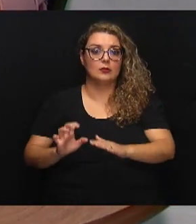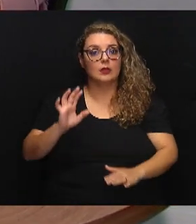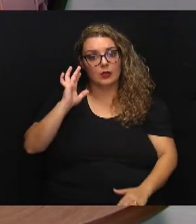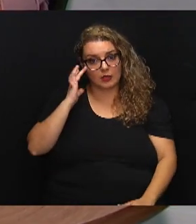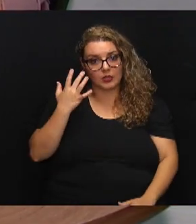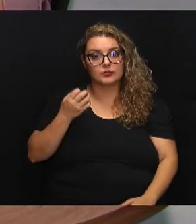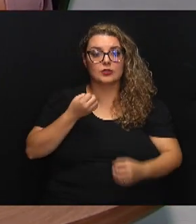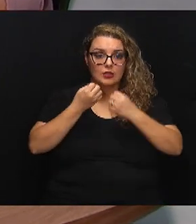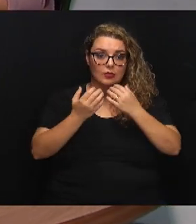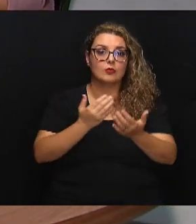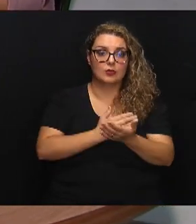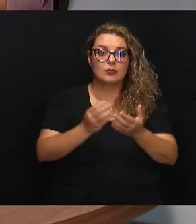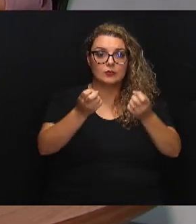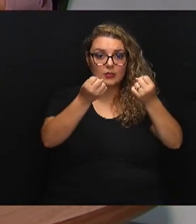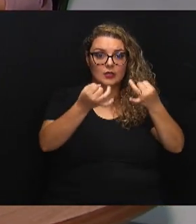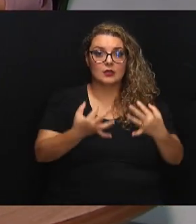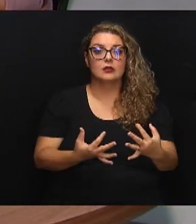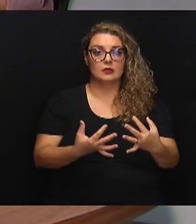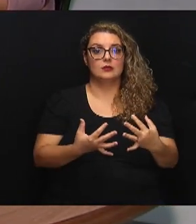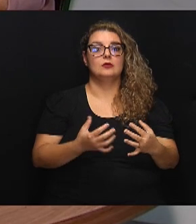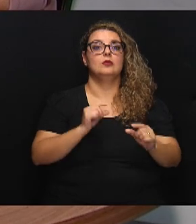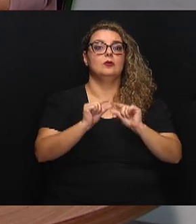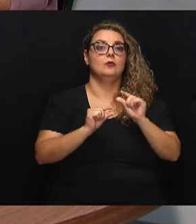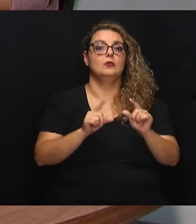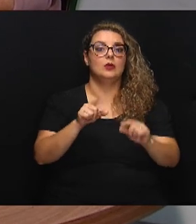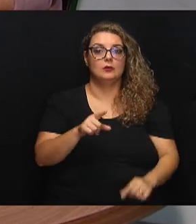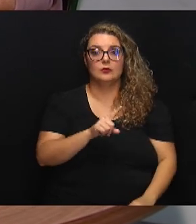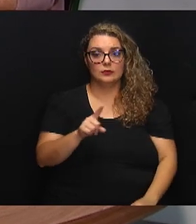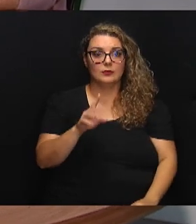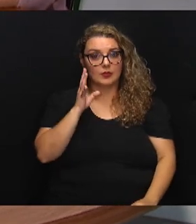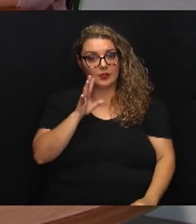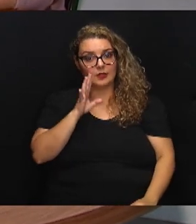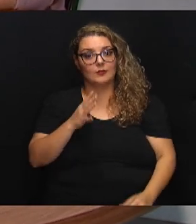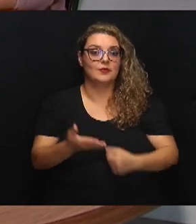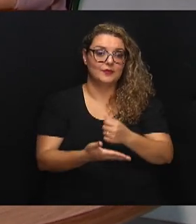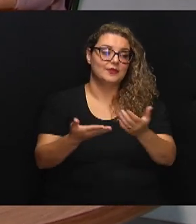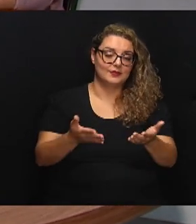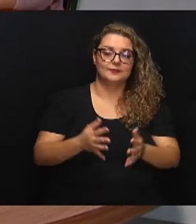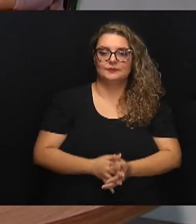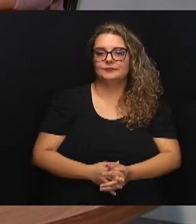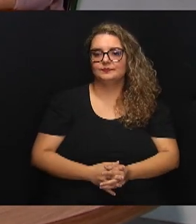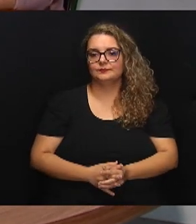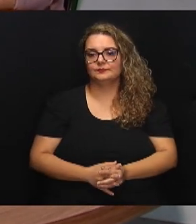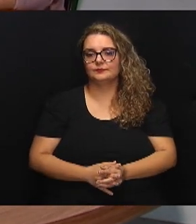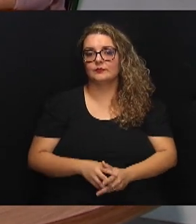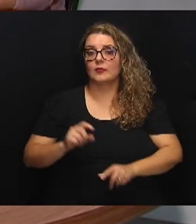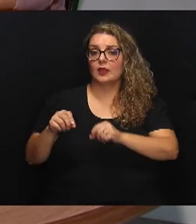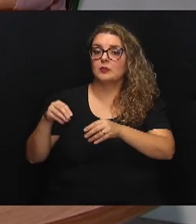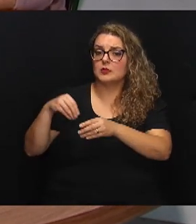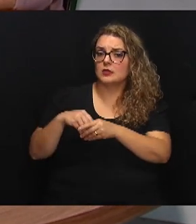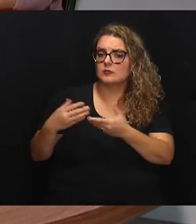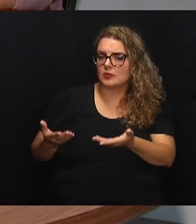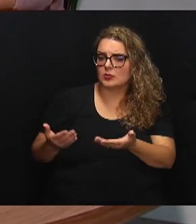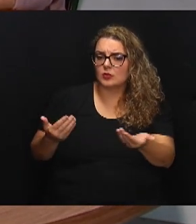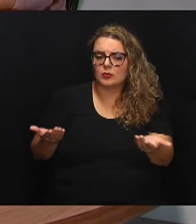começar explicando um pouquinho o que é isso. Não é muito legal, mas basicamente é isso. E para quem está nessa situação, né, qual que é o